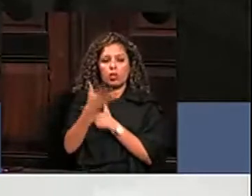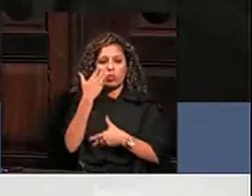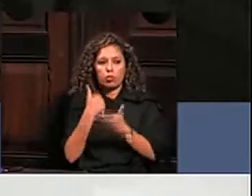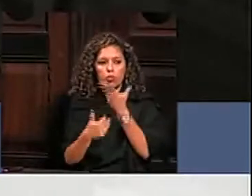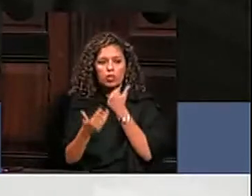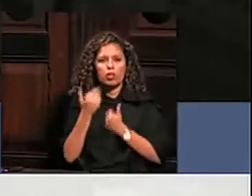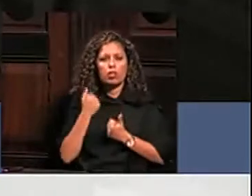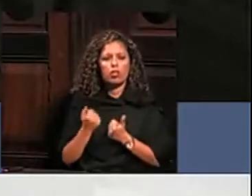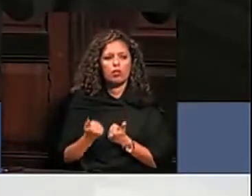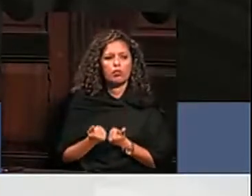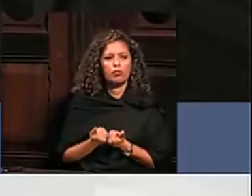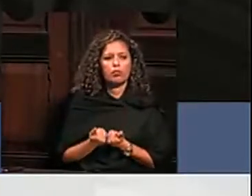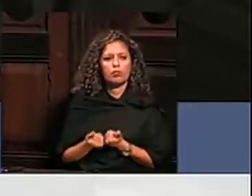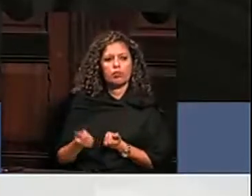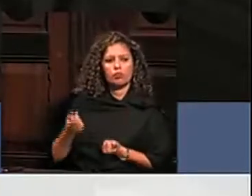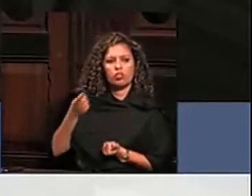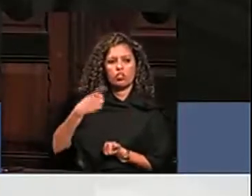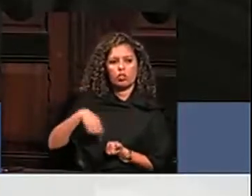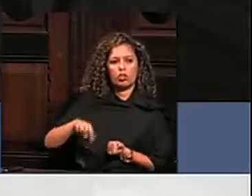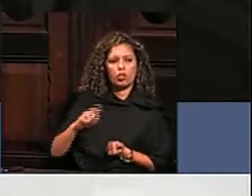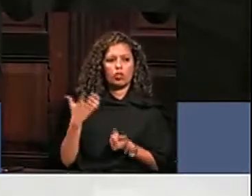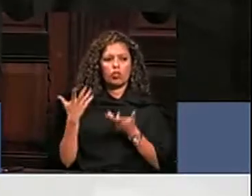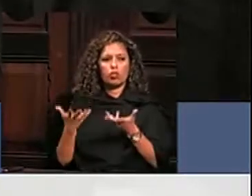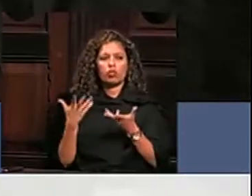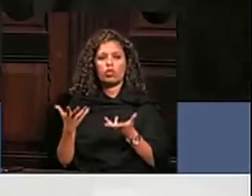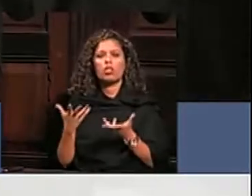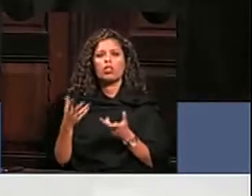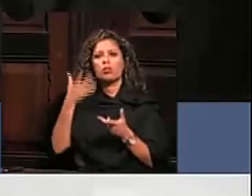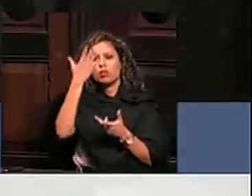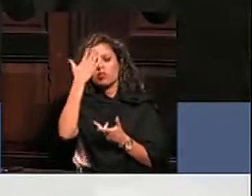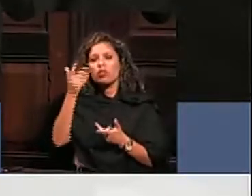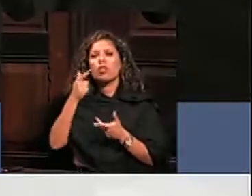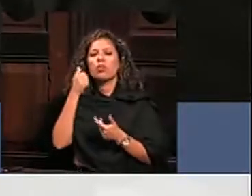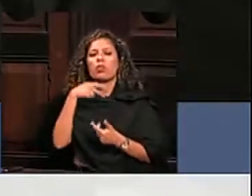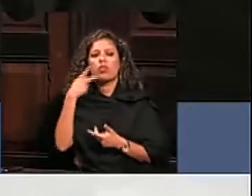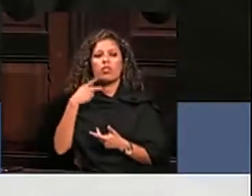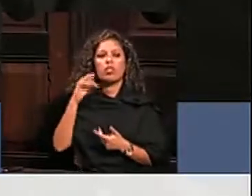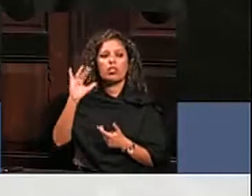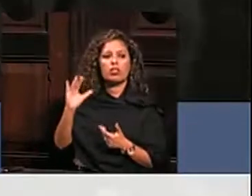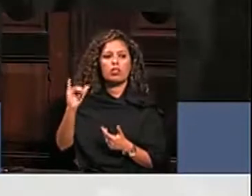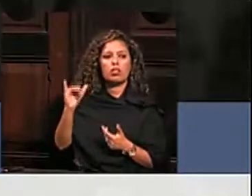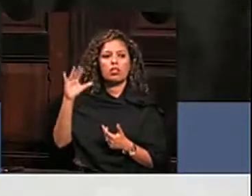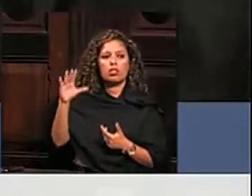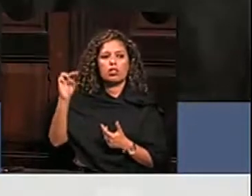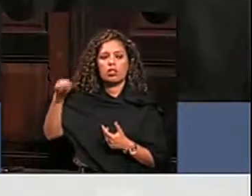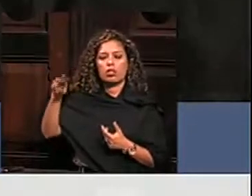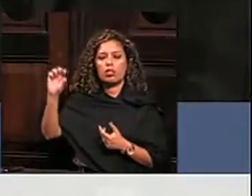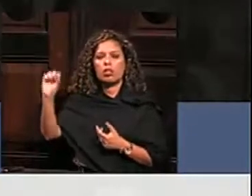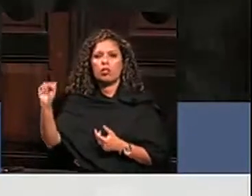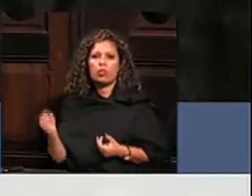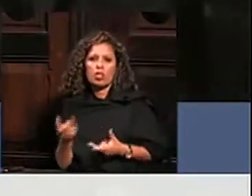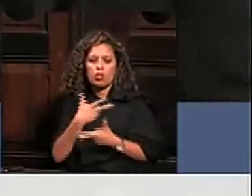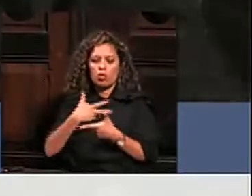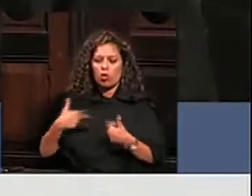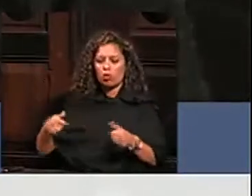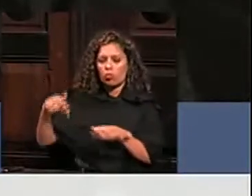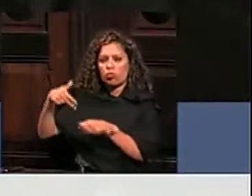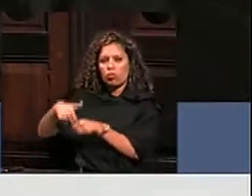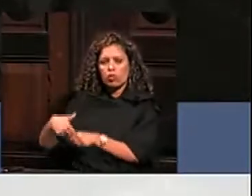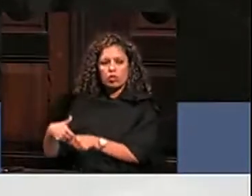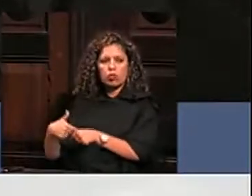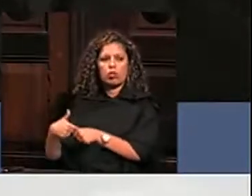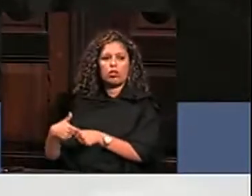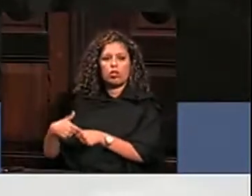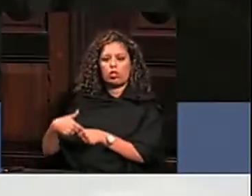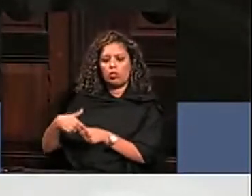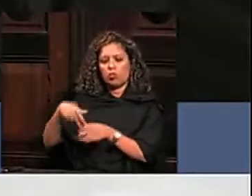minha emenda que eu tinha apresentado para a diminuição da alíquota do ICMS, da gasolina e do etanol, para firmar a posição a favor de rebaixar